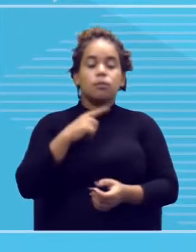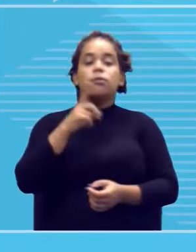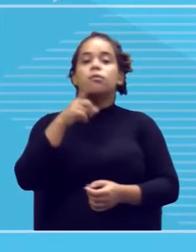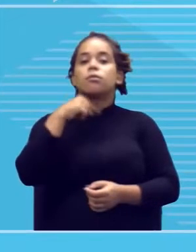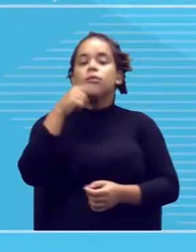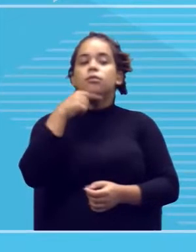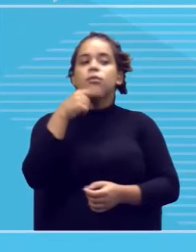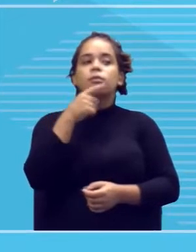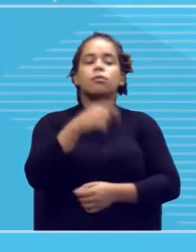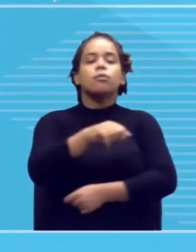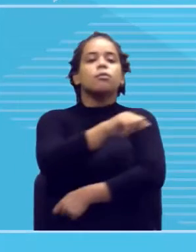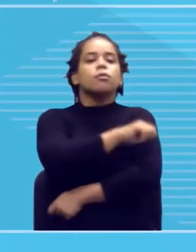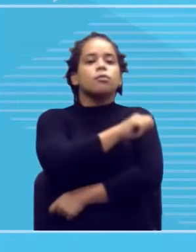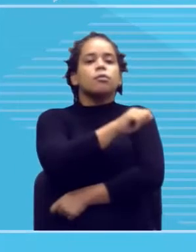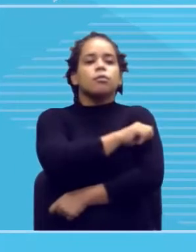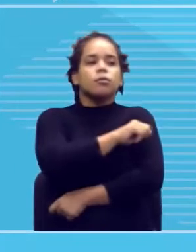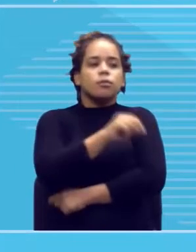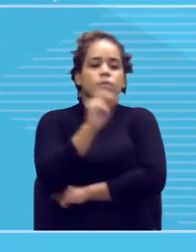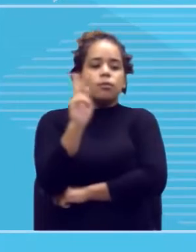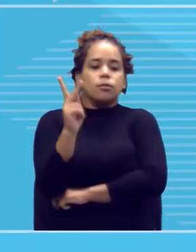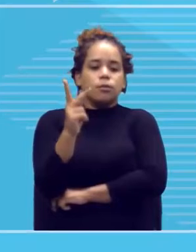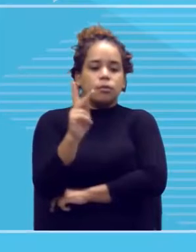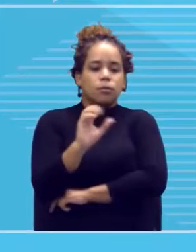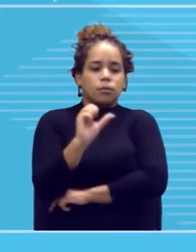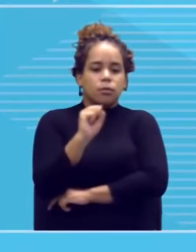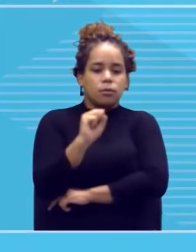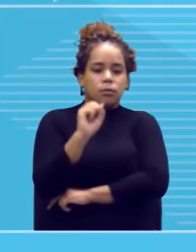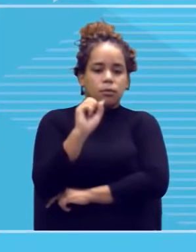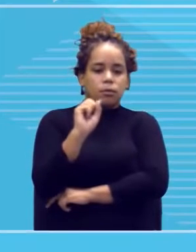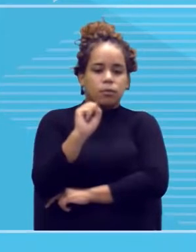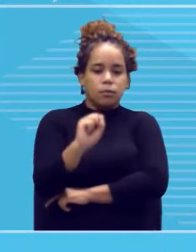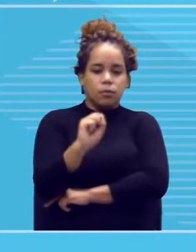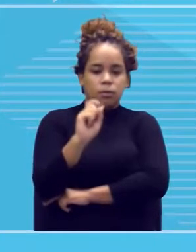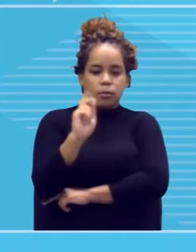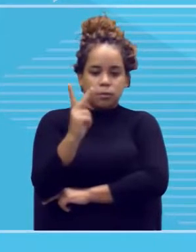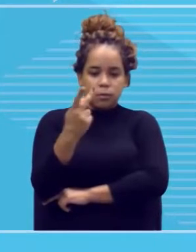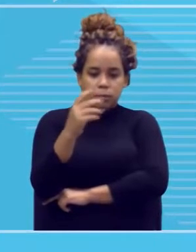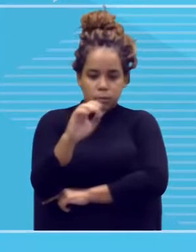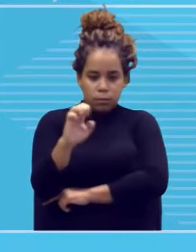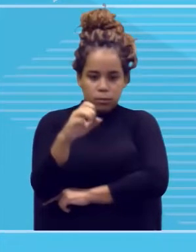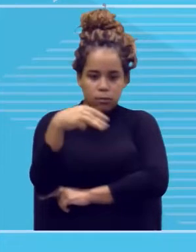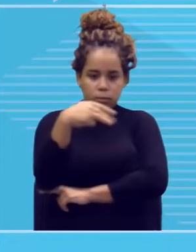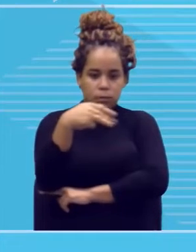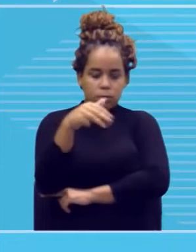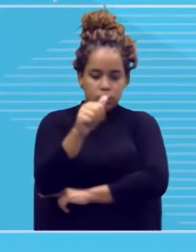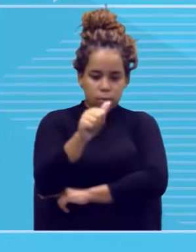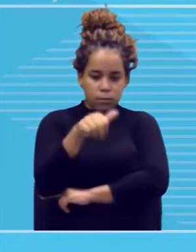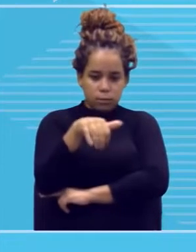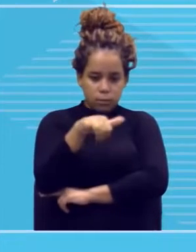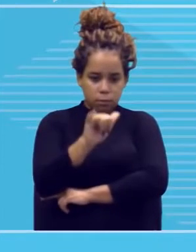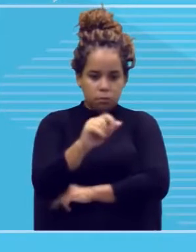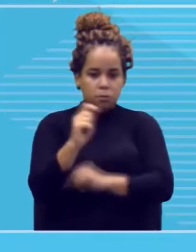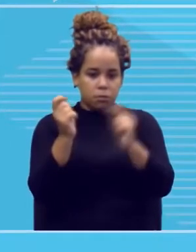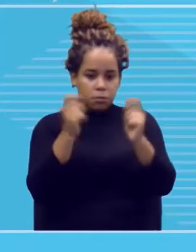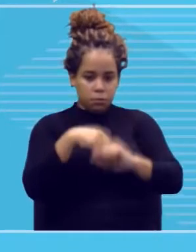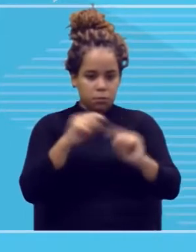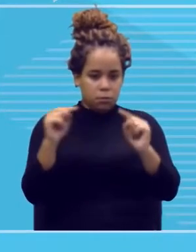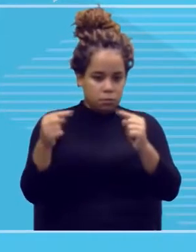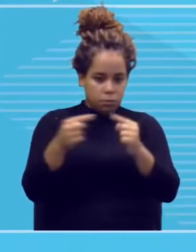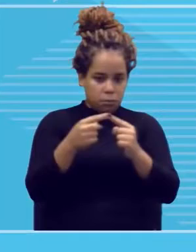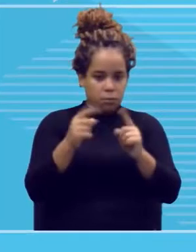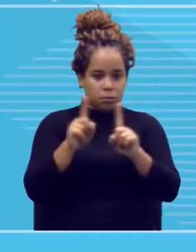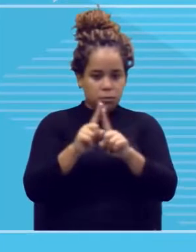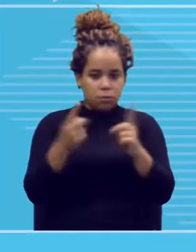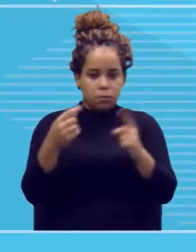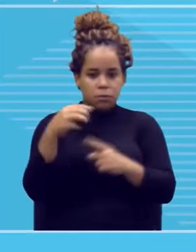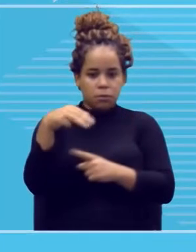do Rian Gabriel chinês ele pode estar mas o mei não é deveria